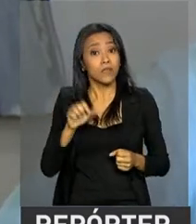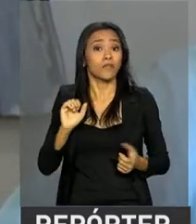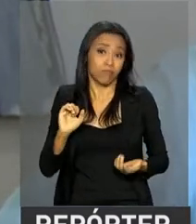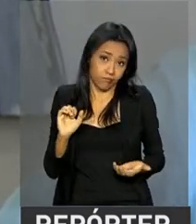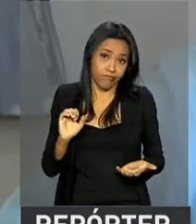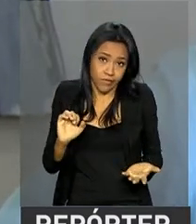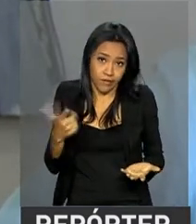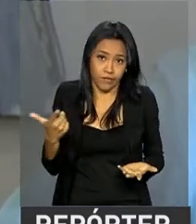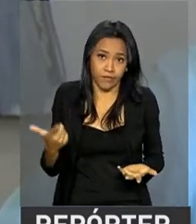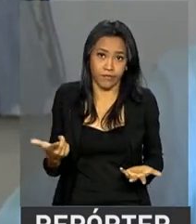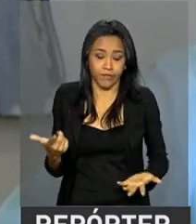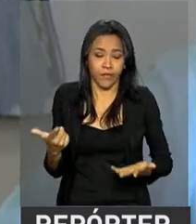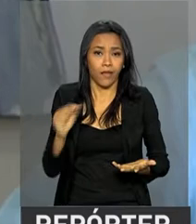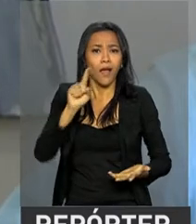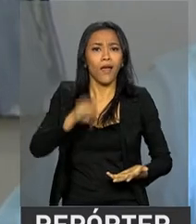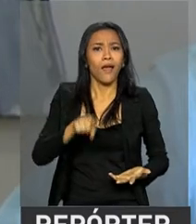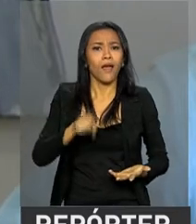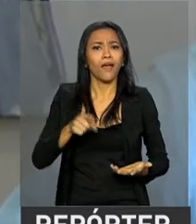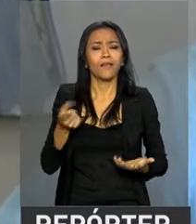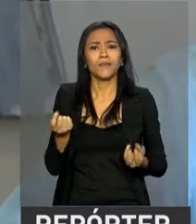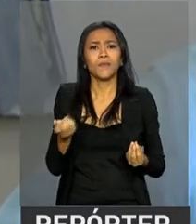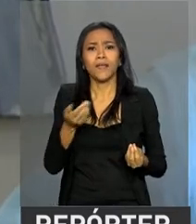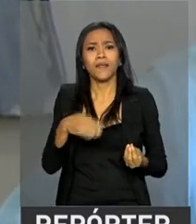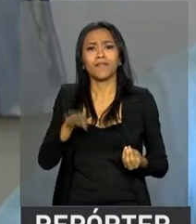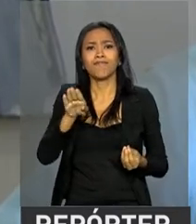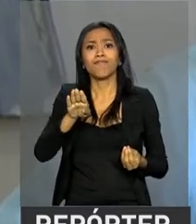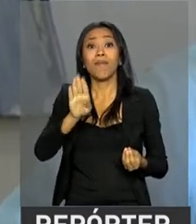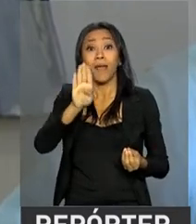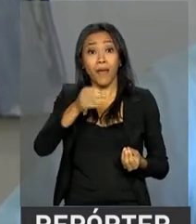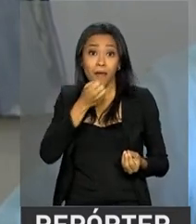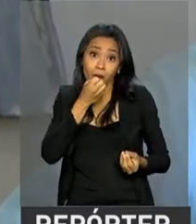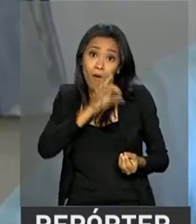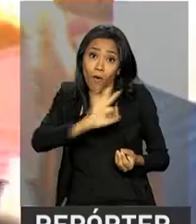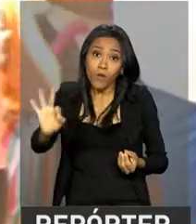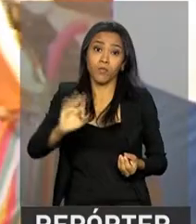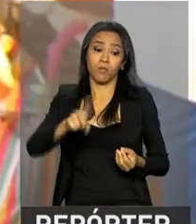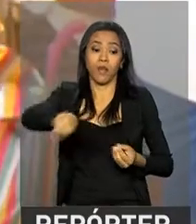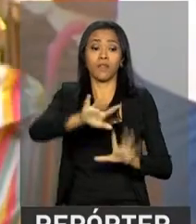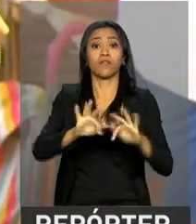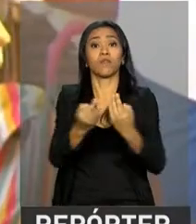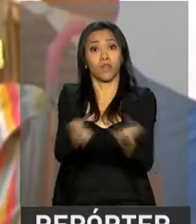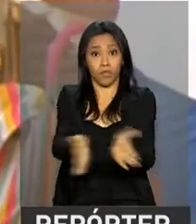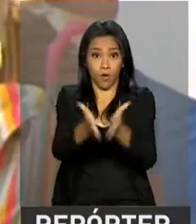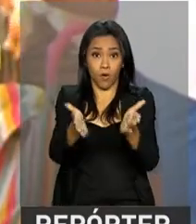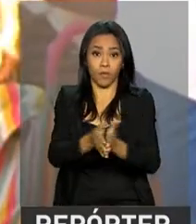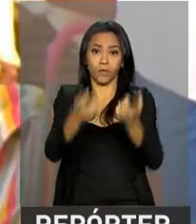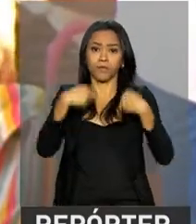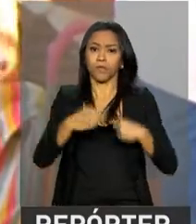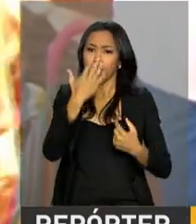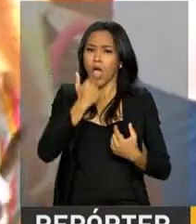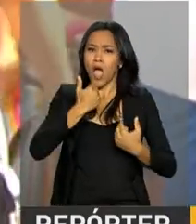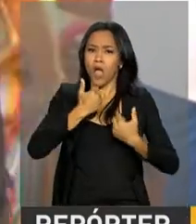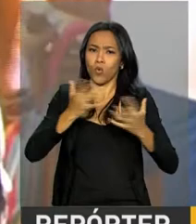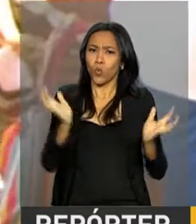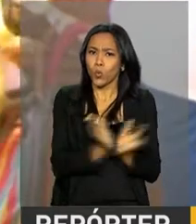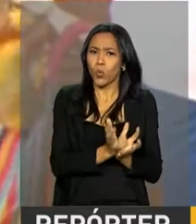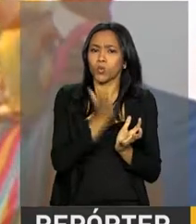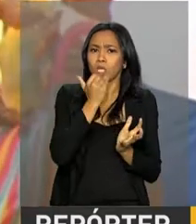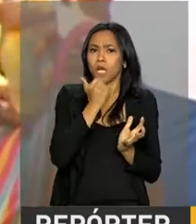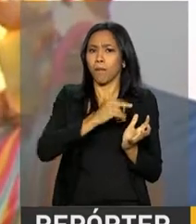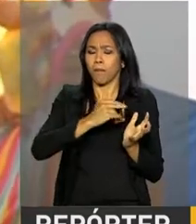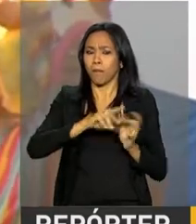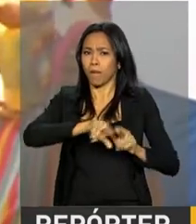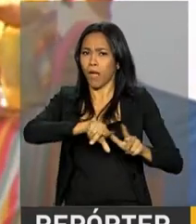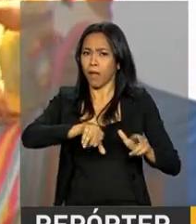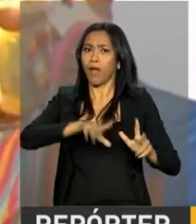é e traz um benefício principalmente para as famílias de baixa renda a queda no grupo dos alimentos foi a quinta seguida